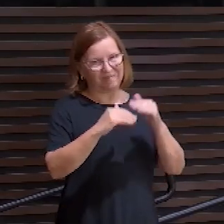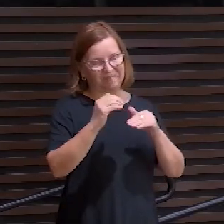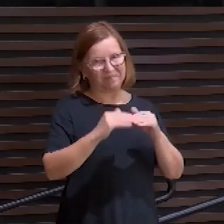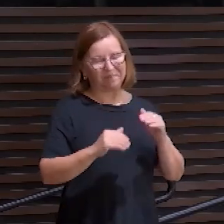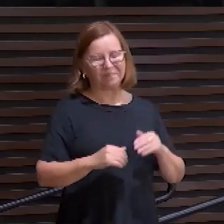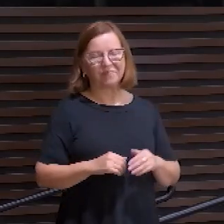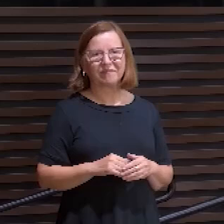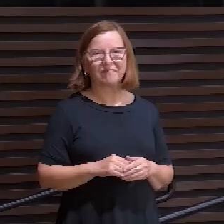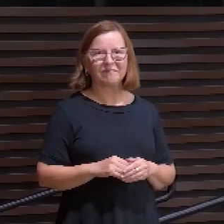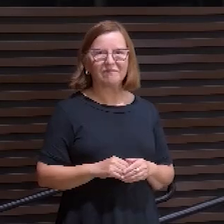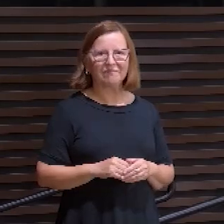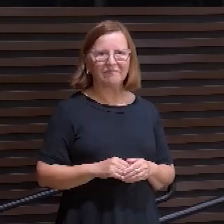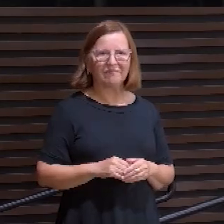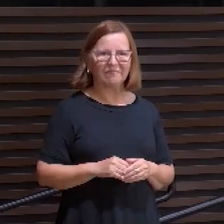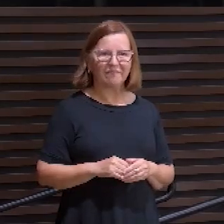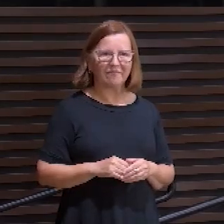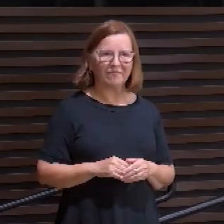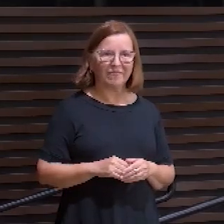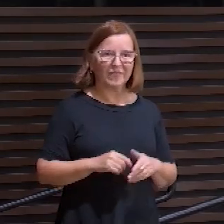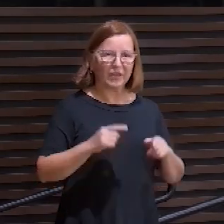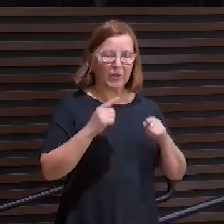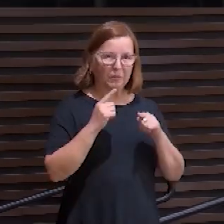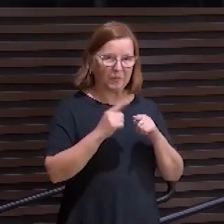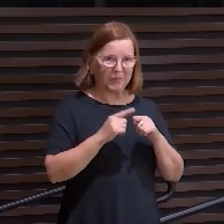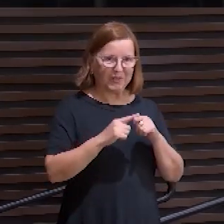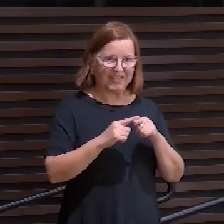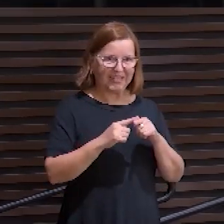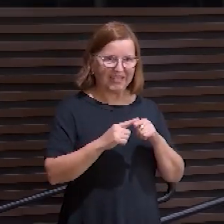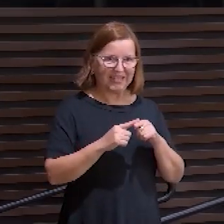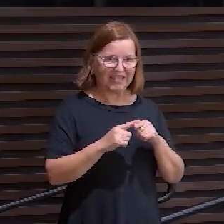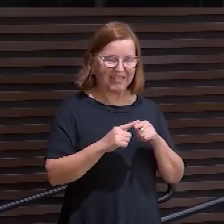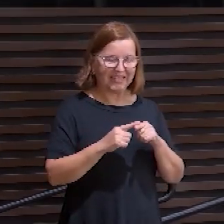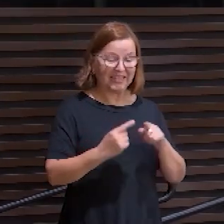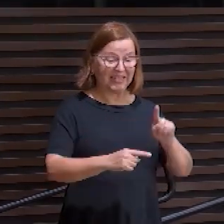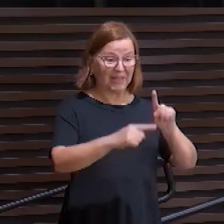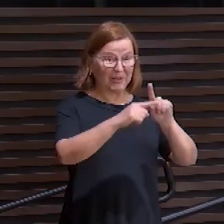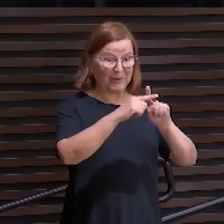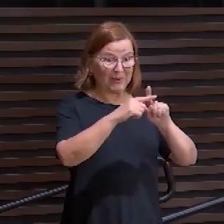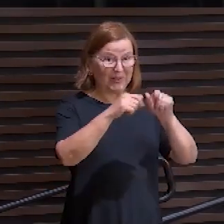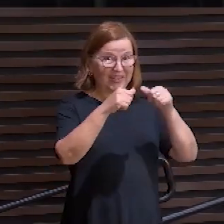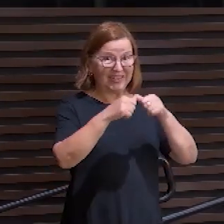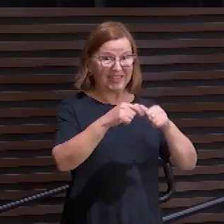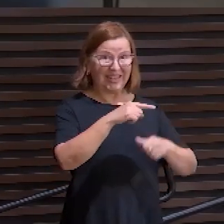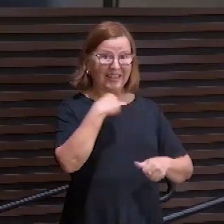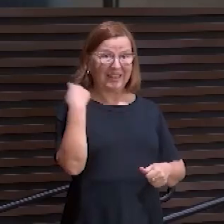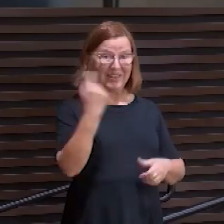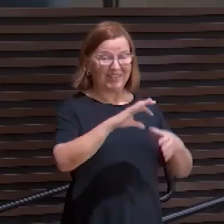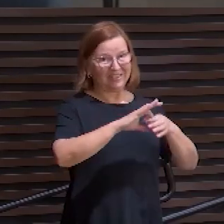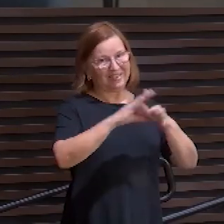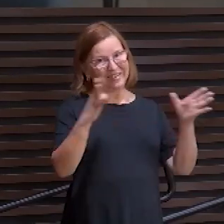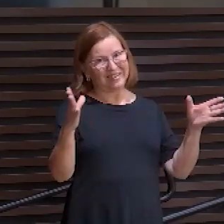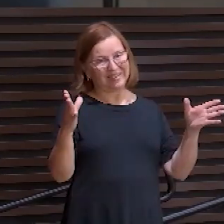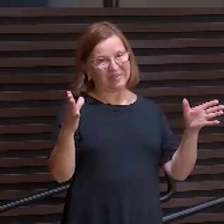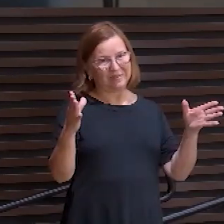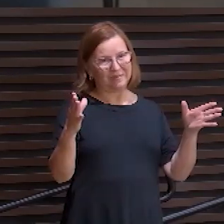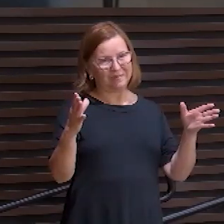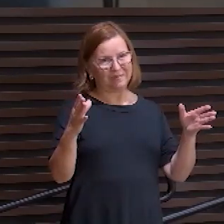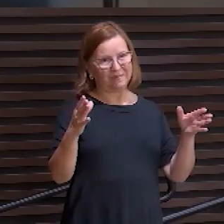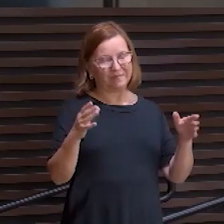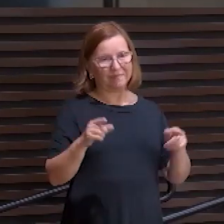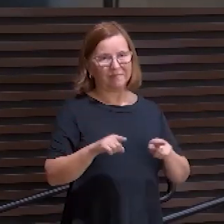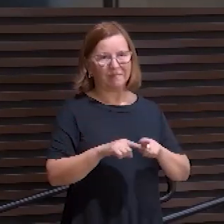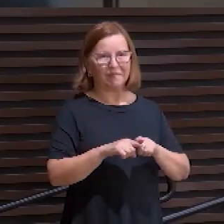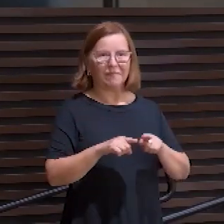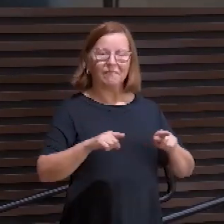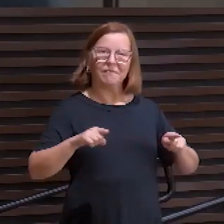Porque aqui que está a nossa carta de alforria, mas nos tornamos tardios,